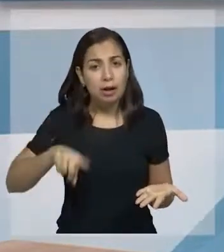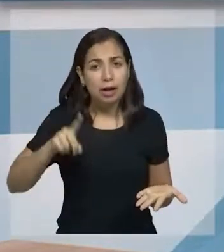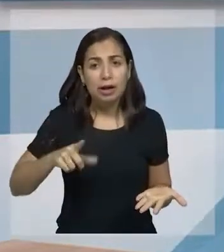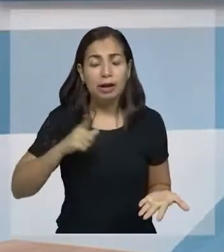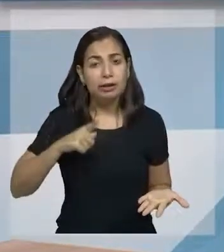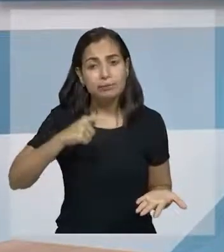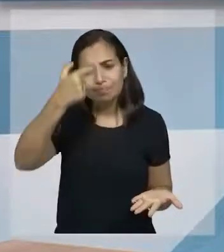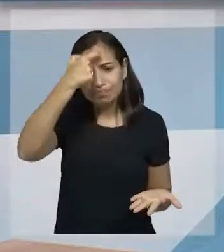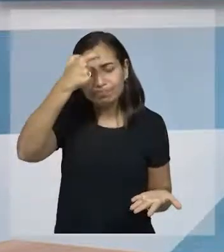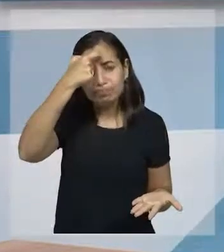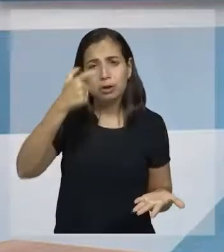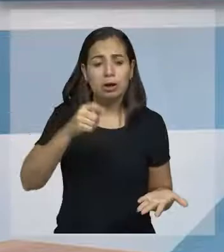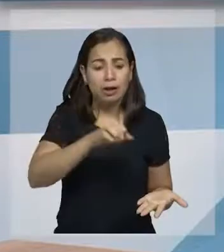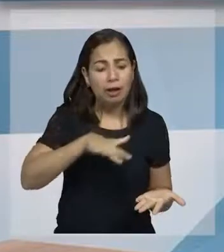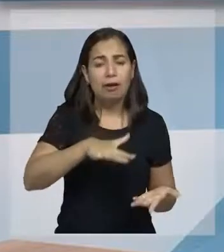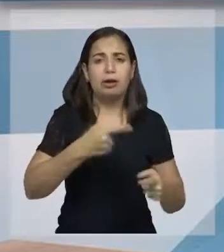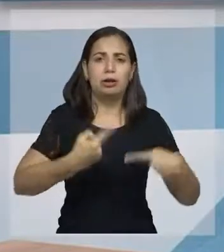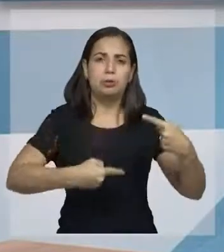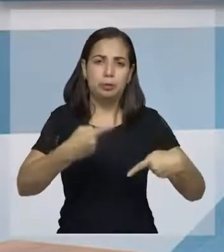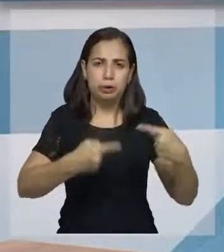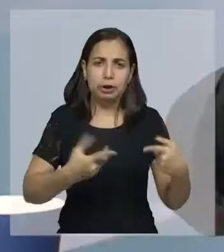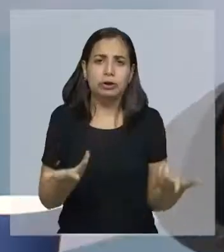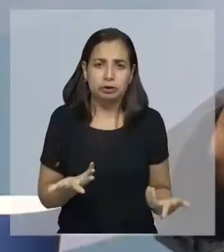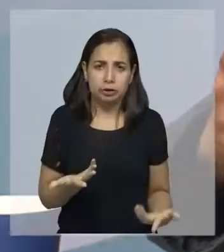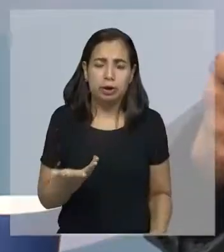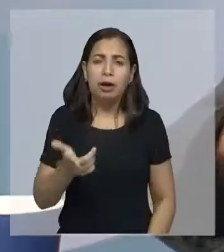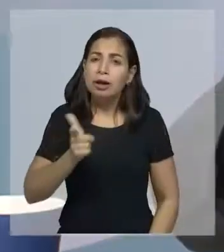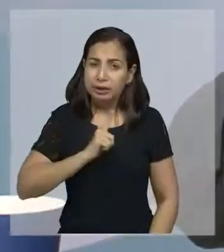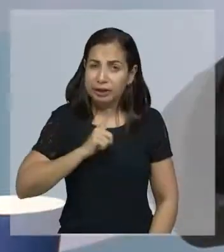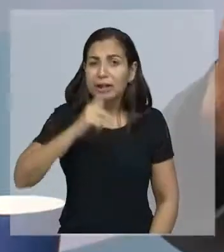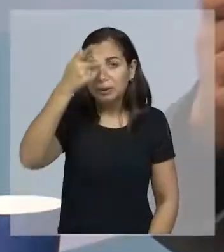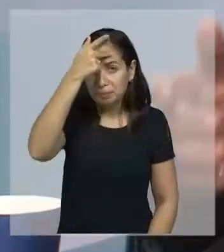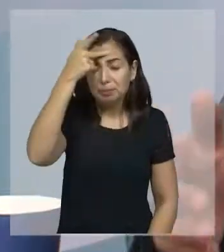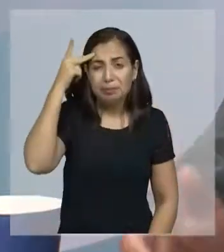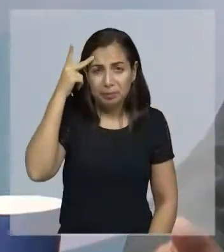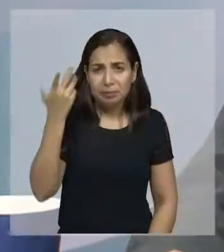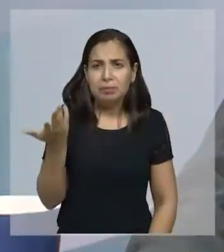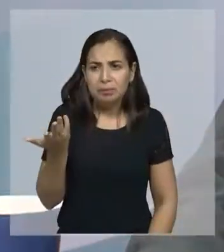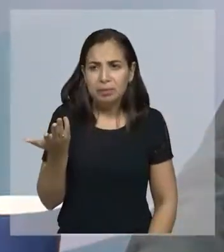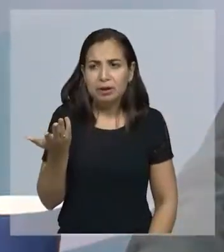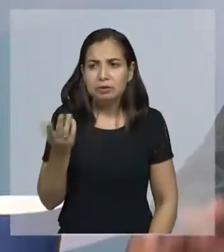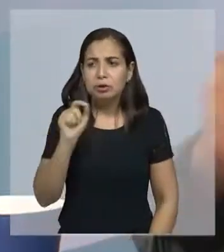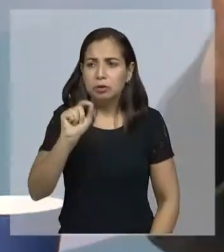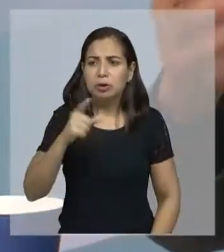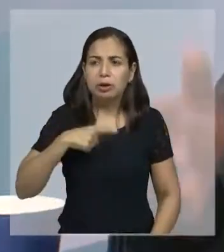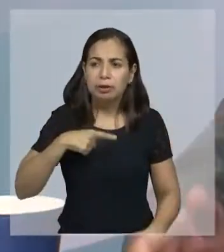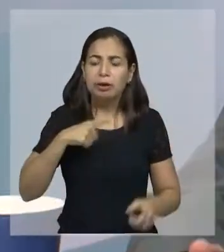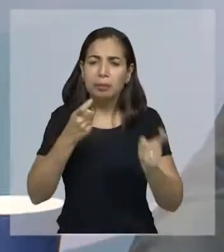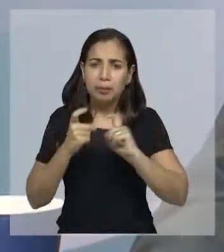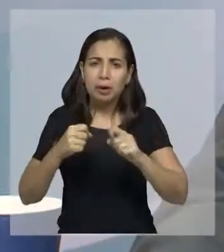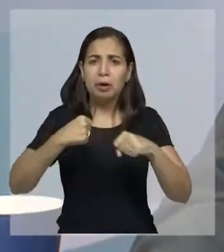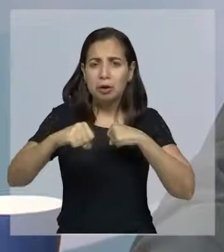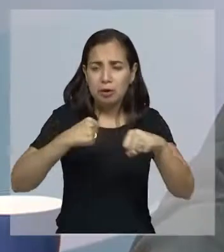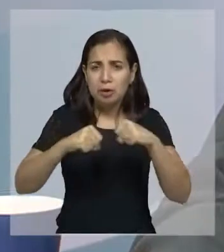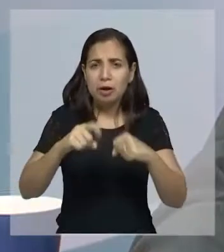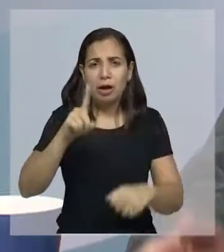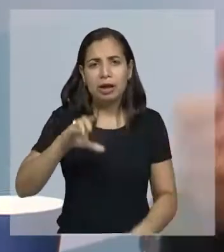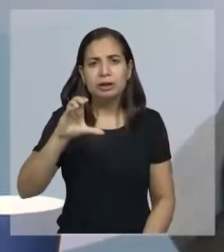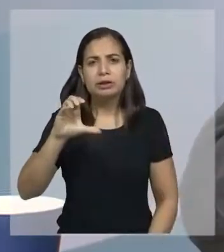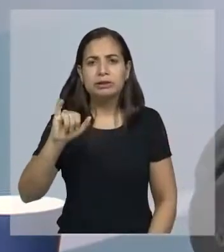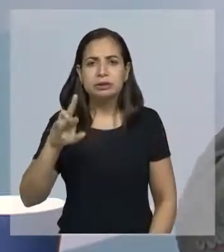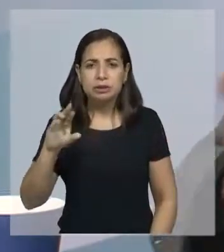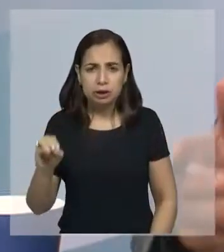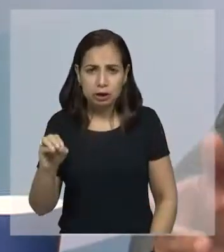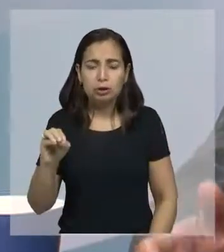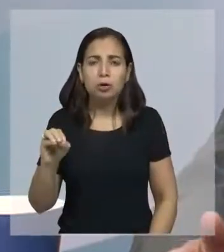Tem personalidades aí, né? Infelizmente eu não pude estar no último debate que se passou a discussão pelo Ciro Gomes, que é o nome que vem sendo colocado.